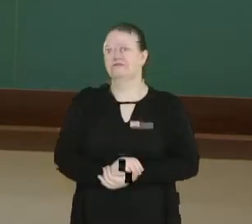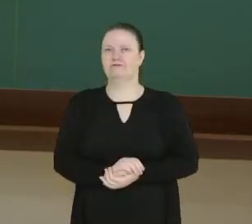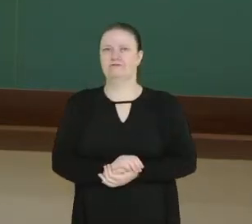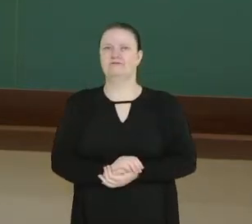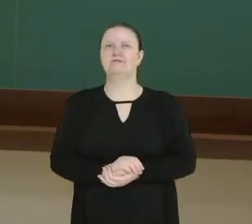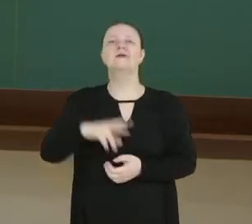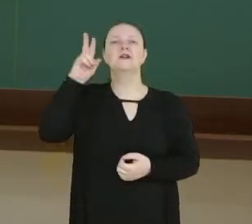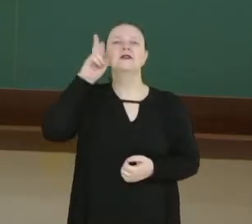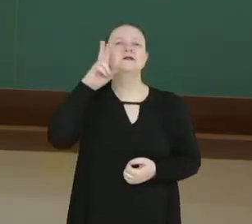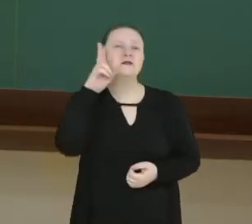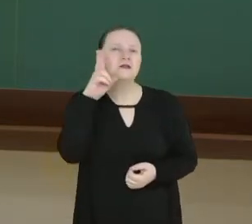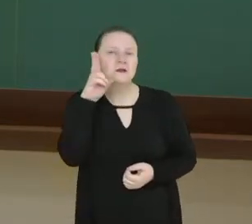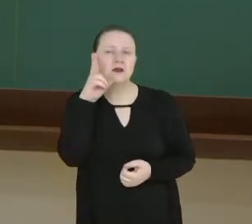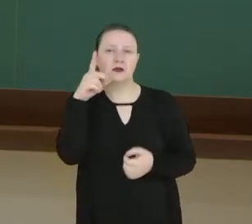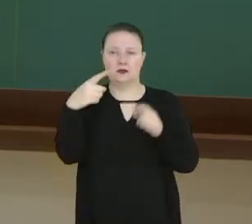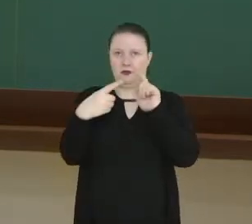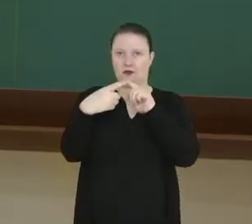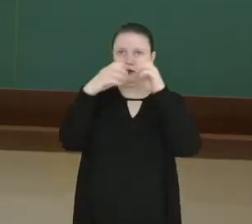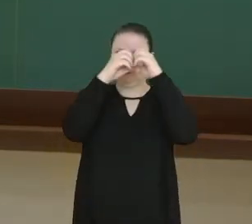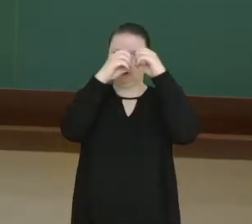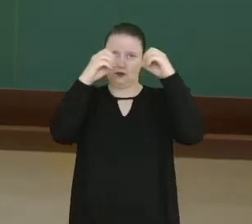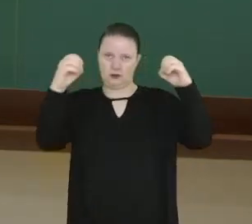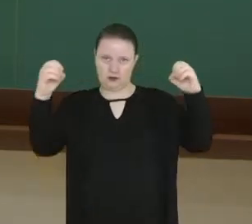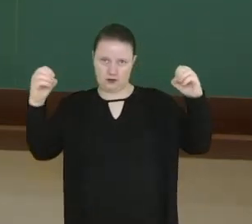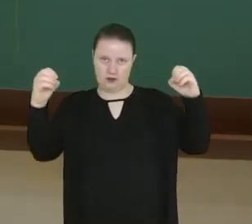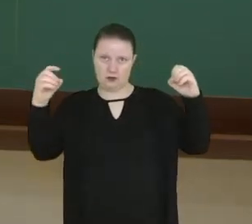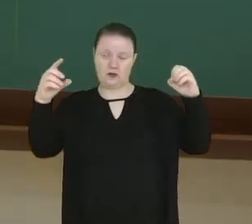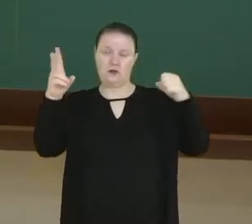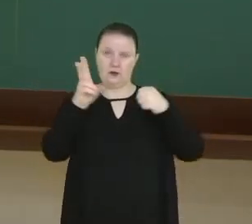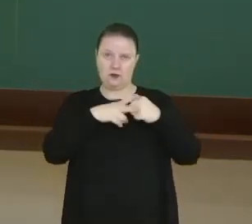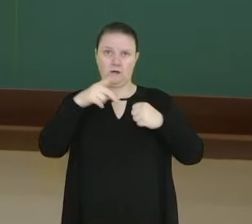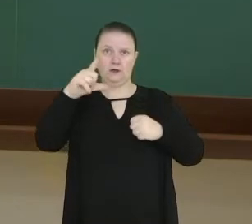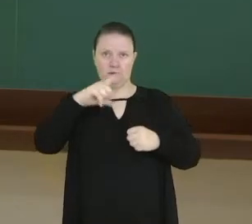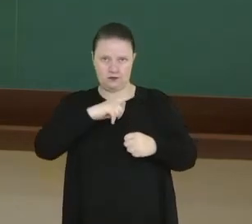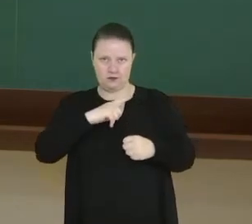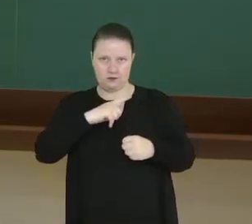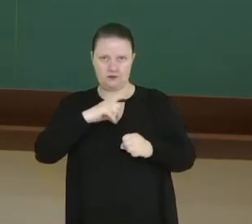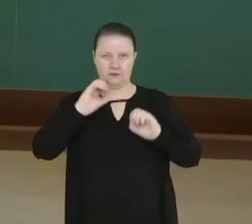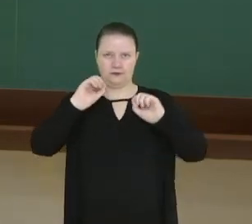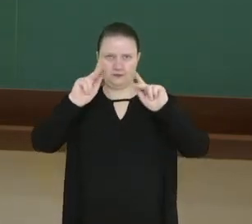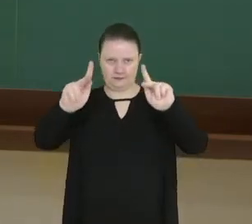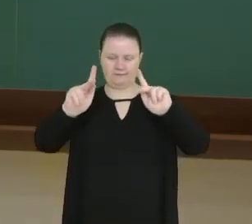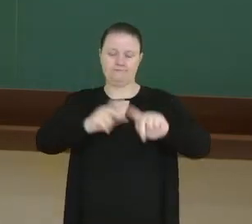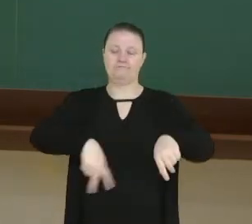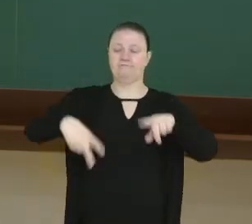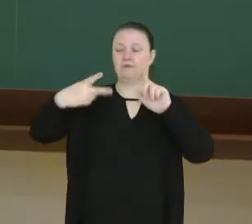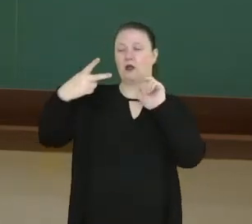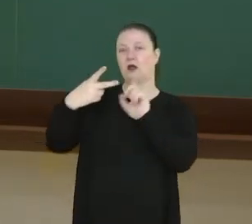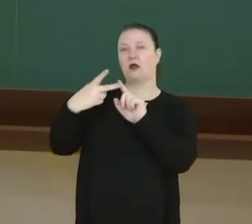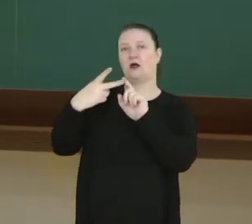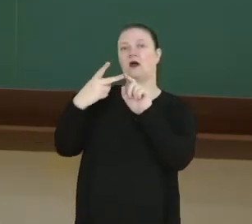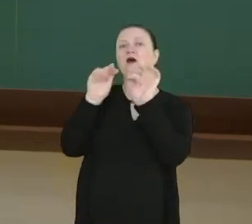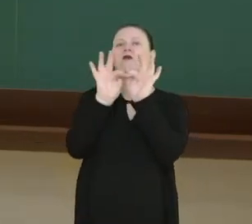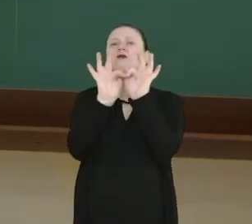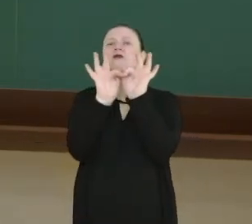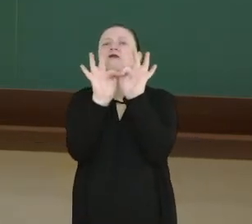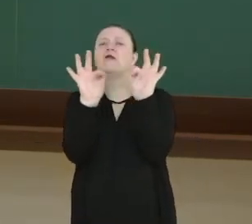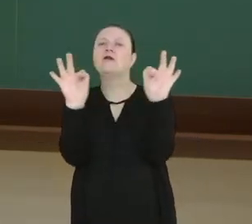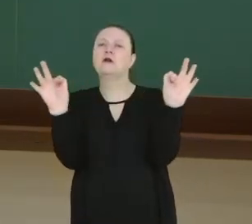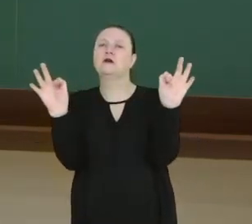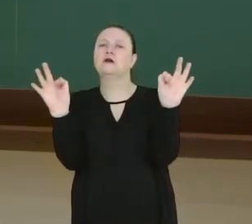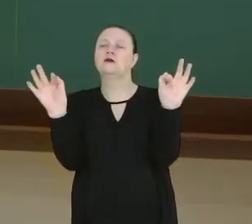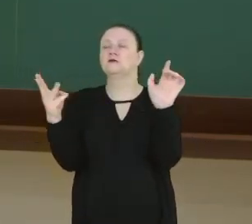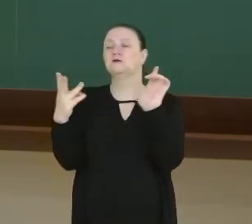Então, lembra que eu falei que oração é uma frase que possui verbo? Certo? E frase, só frase, o que será que é?